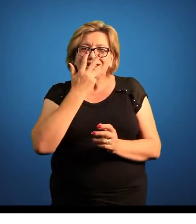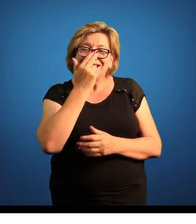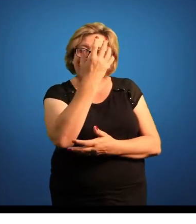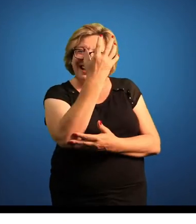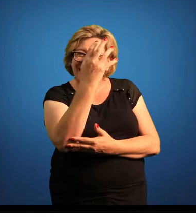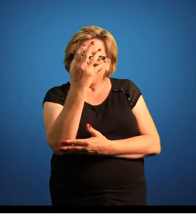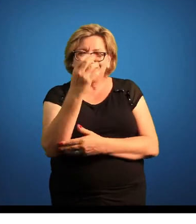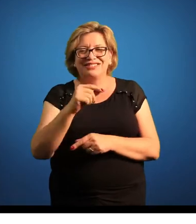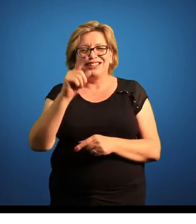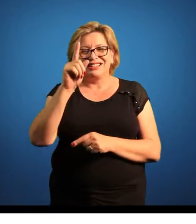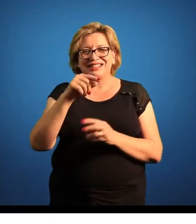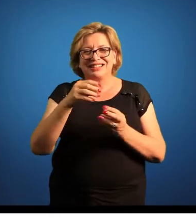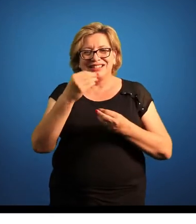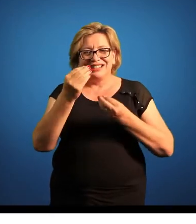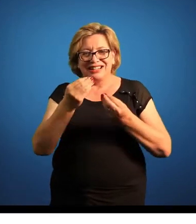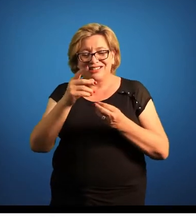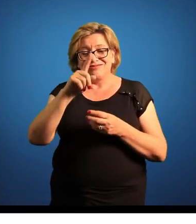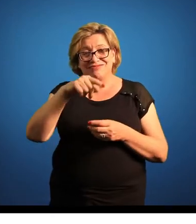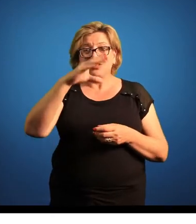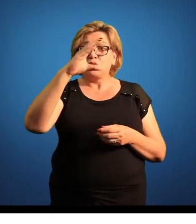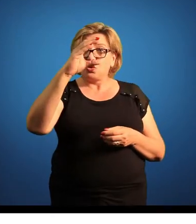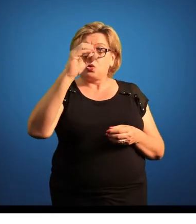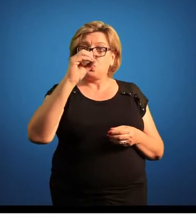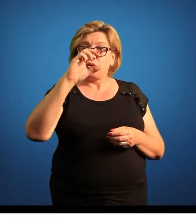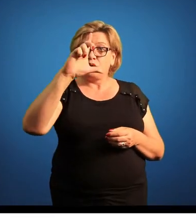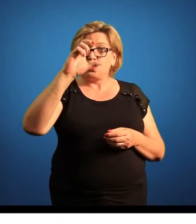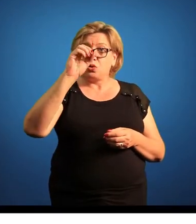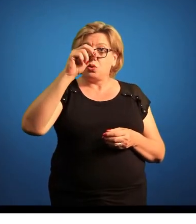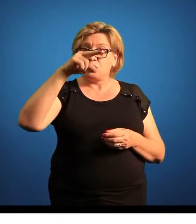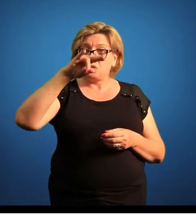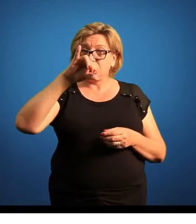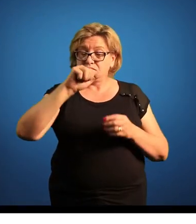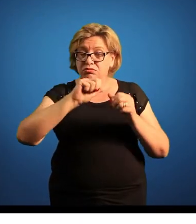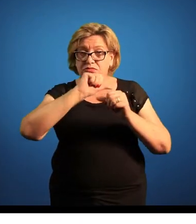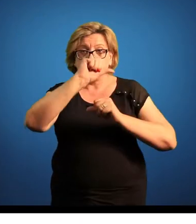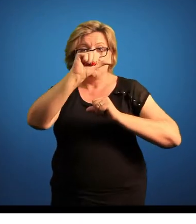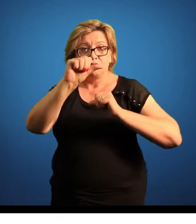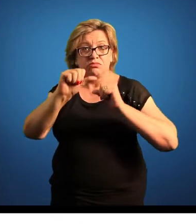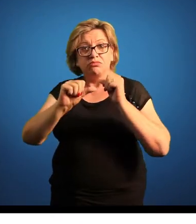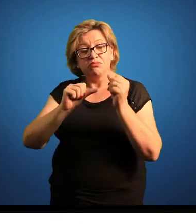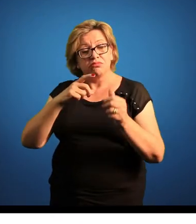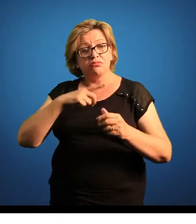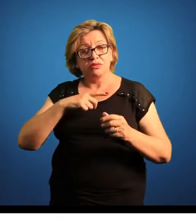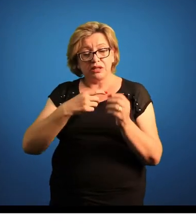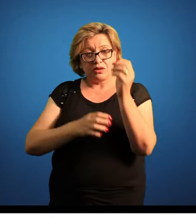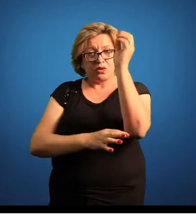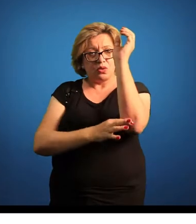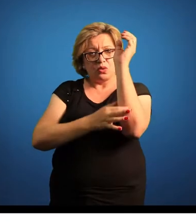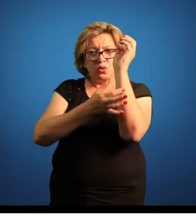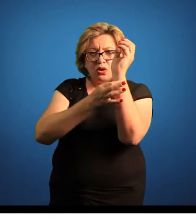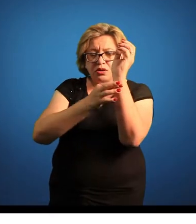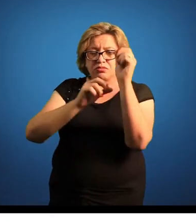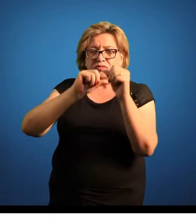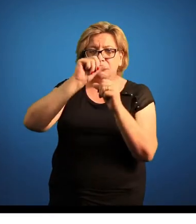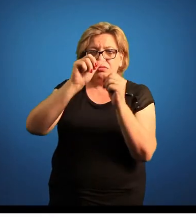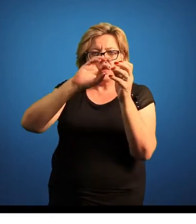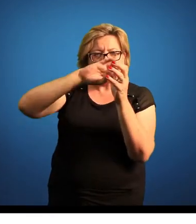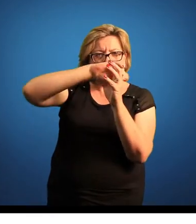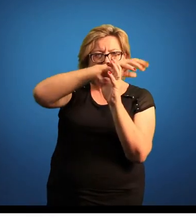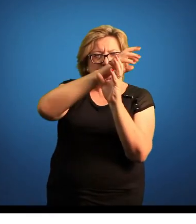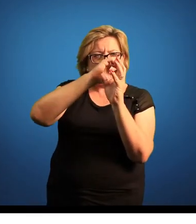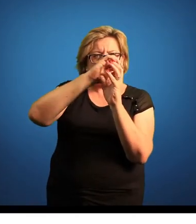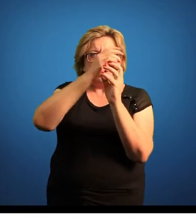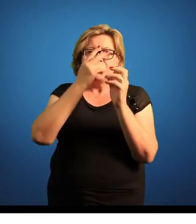né? Esse coral aqui, ele é uma colônia, então ele tem pólipos modificados formando como se fosse esse tronco da arvorezinha. E aqui o que